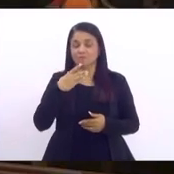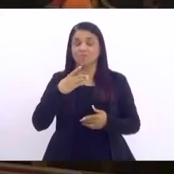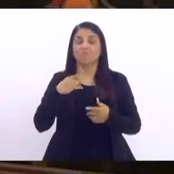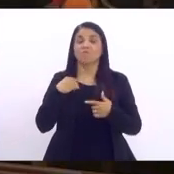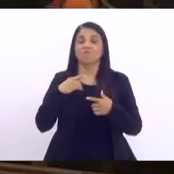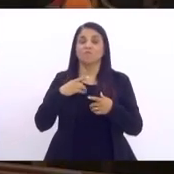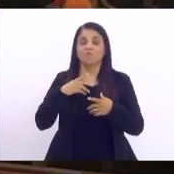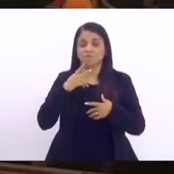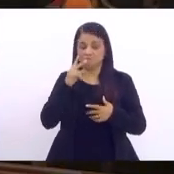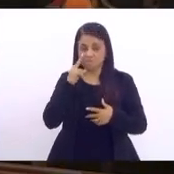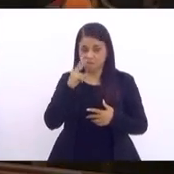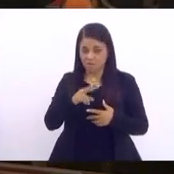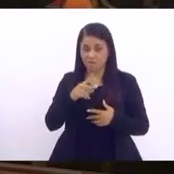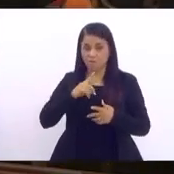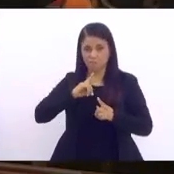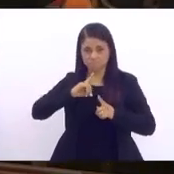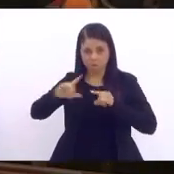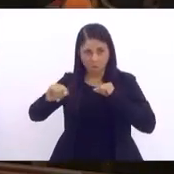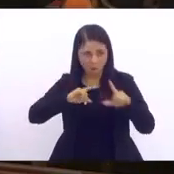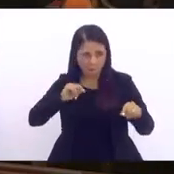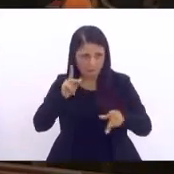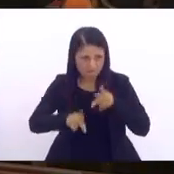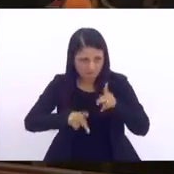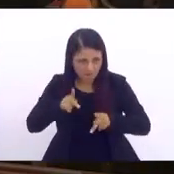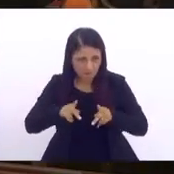Senhor presidente. Pedi para ele. Pela ordem.